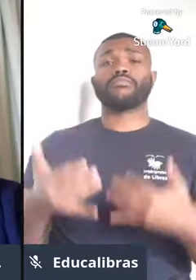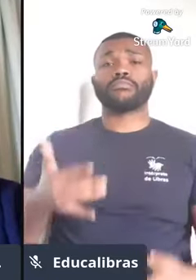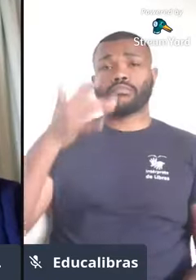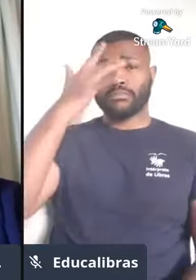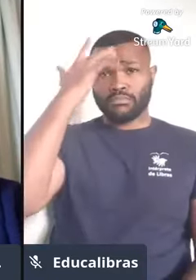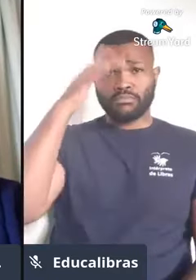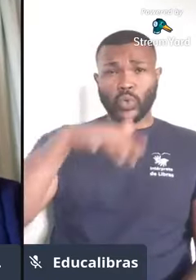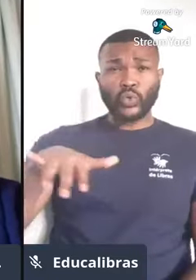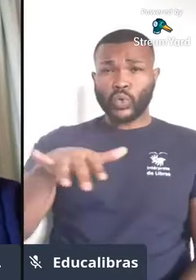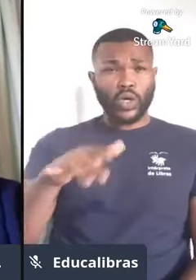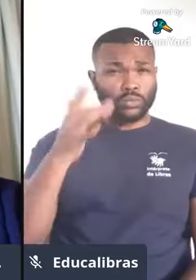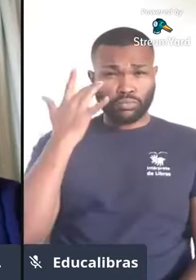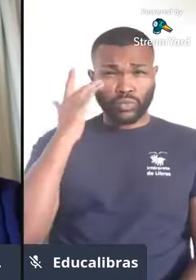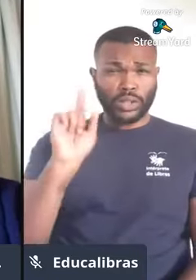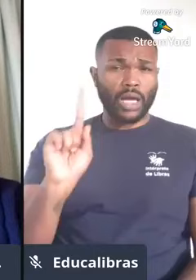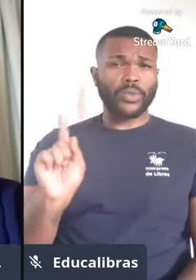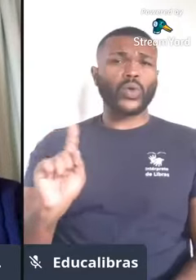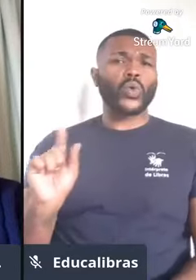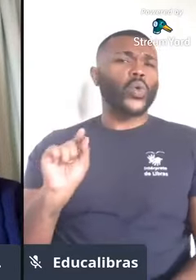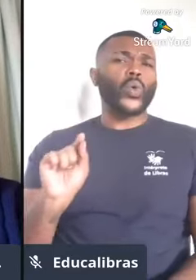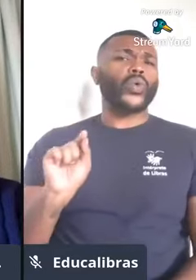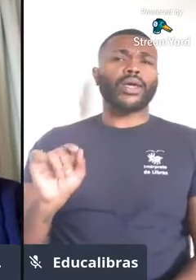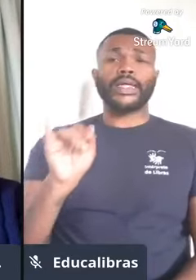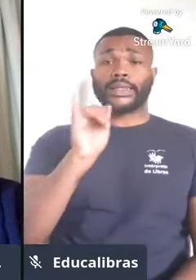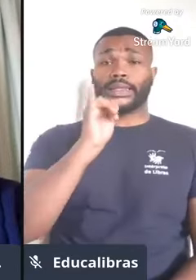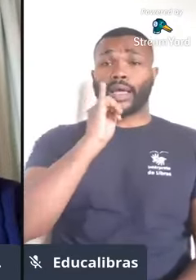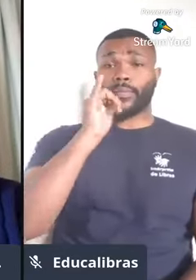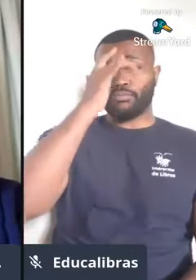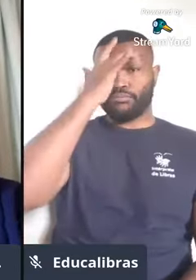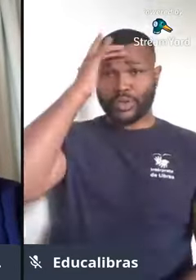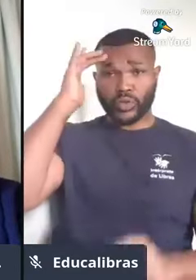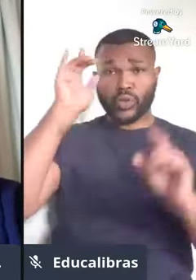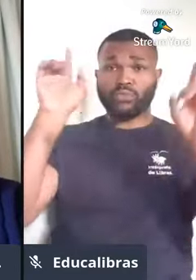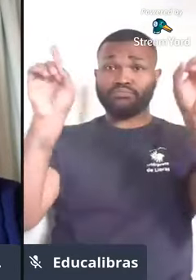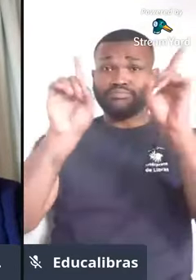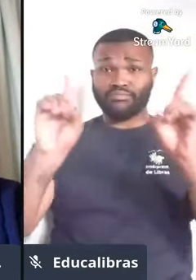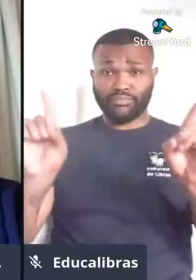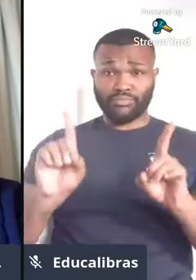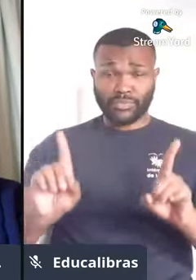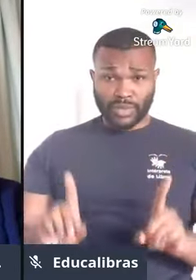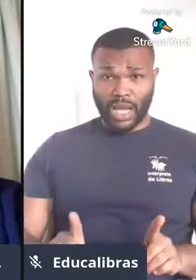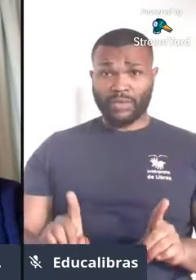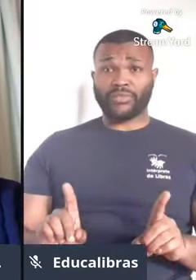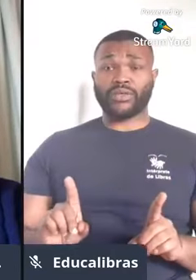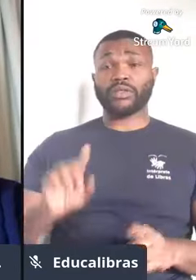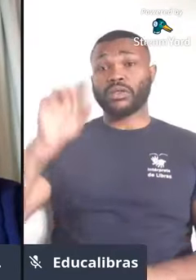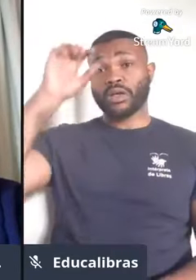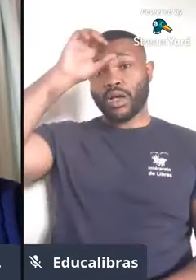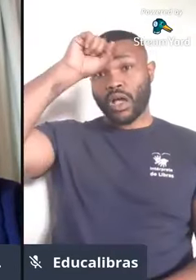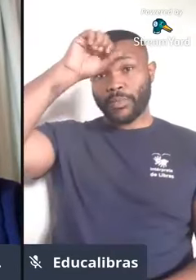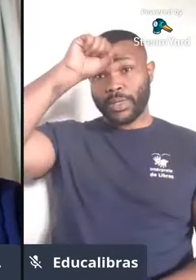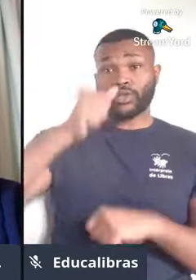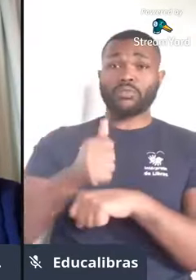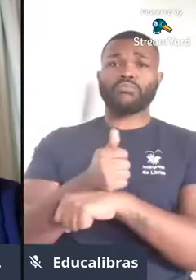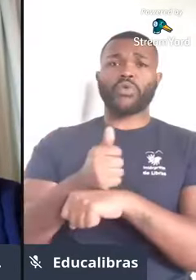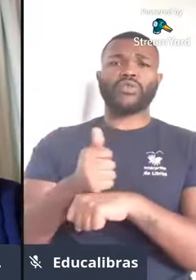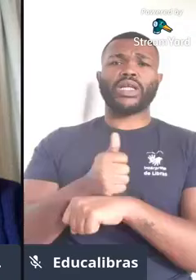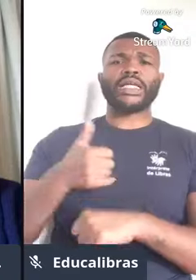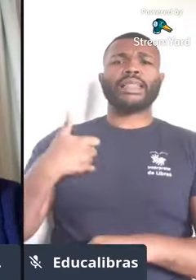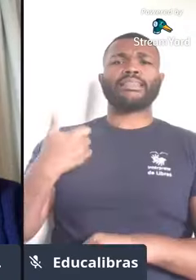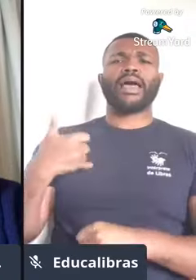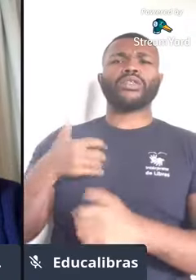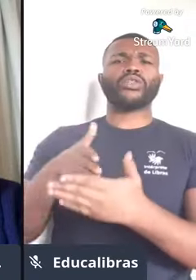sabem que, em se tratando de pessoa com deficiência, para fins de aprendizagem profissional não há limite de idade. A pessoa